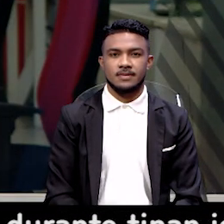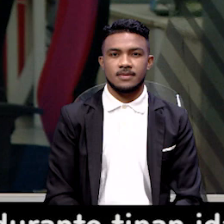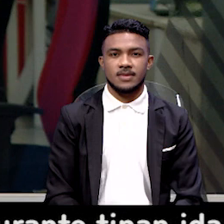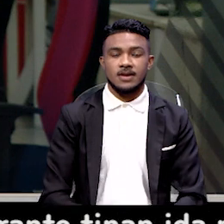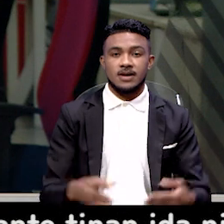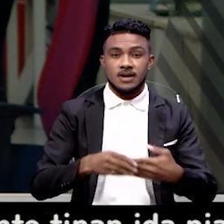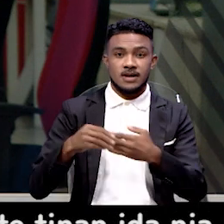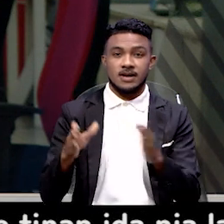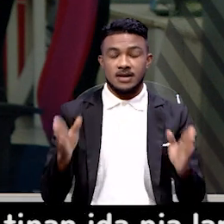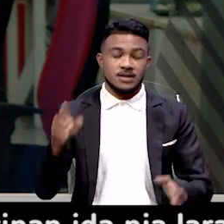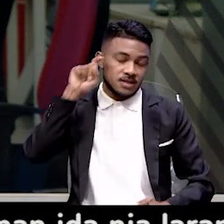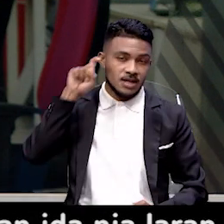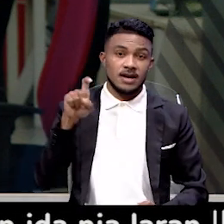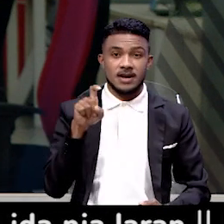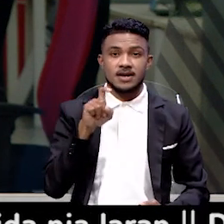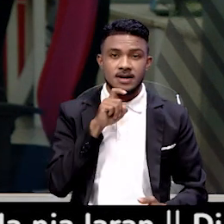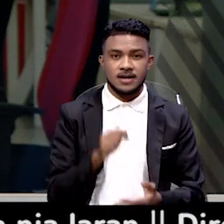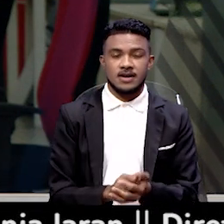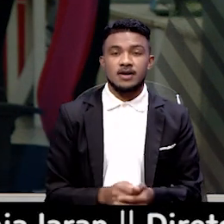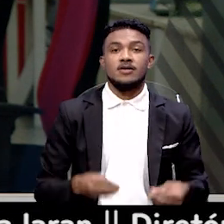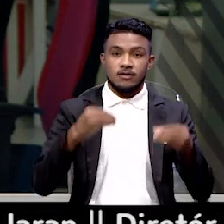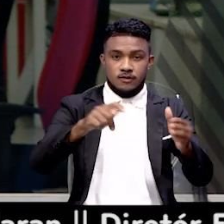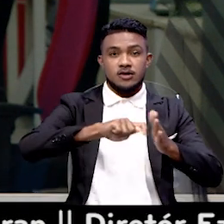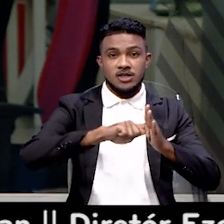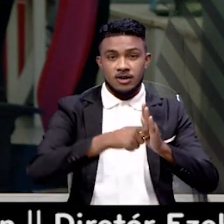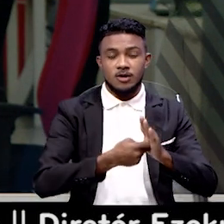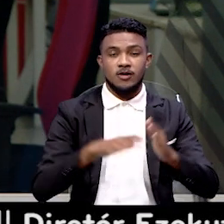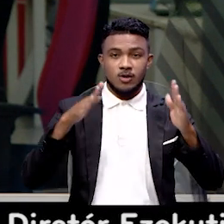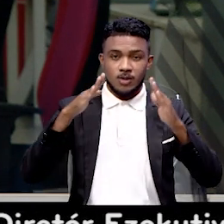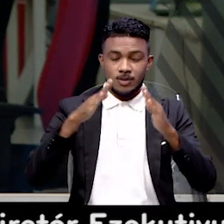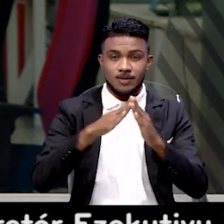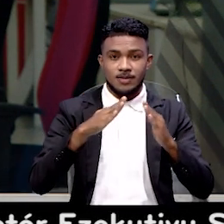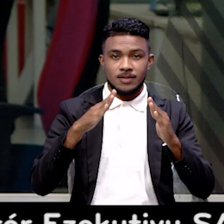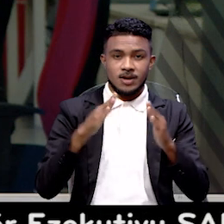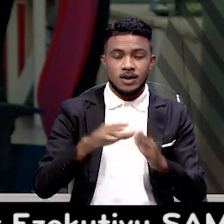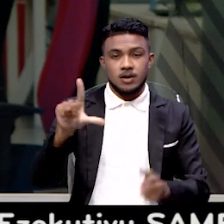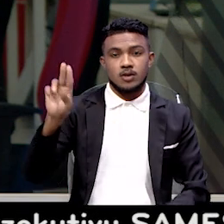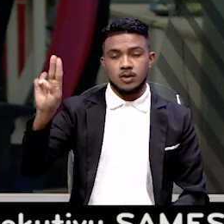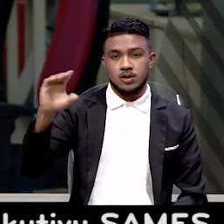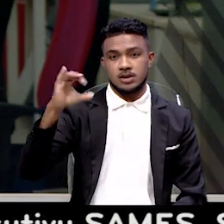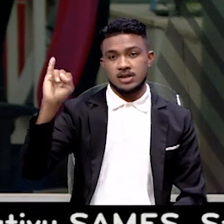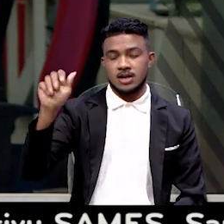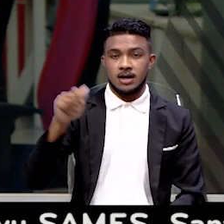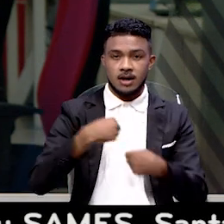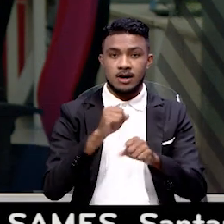Líder carismático Kerala Sanana Gusmão entrega chave humania ba Lúcia Mega Purnawati hafoen